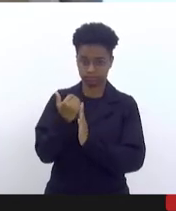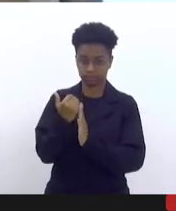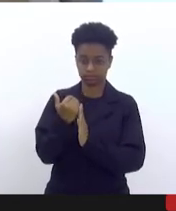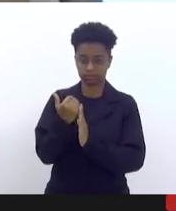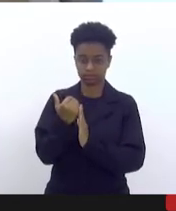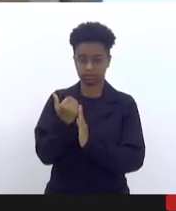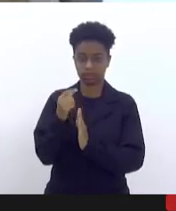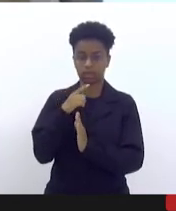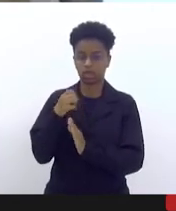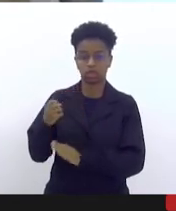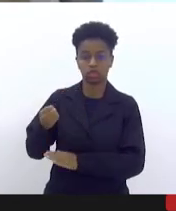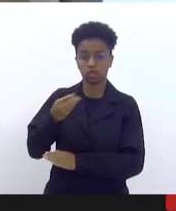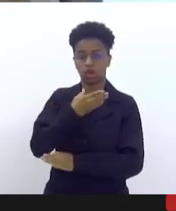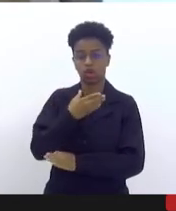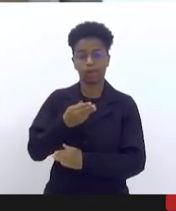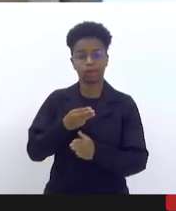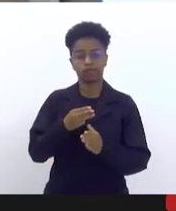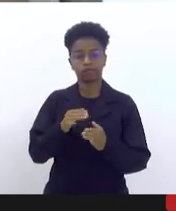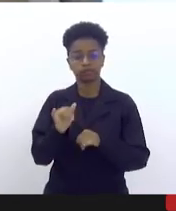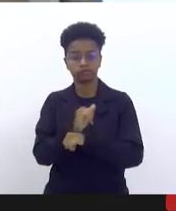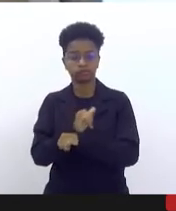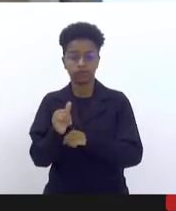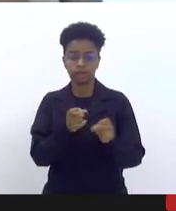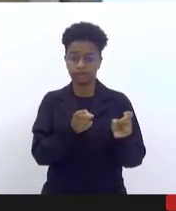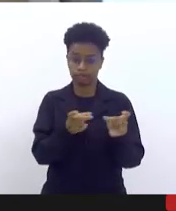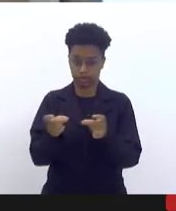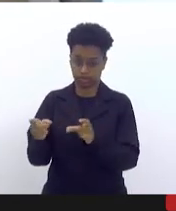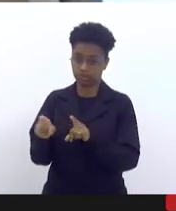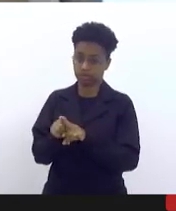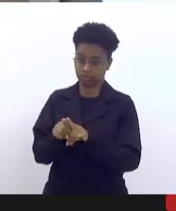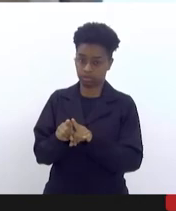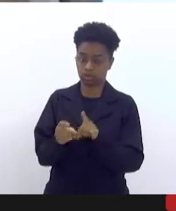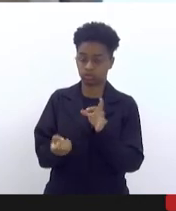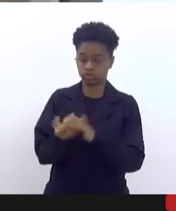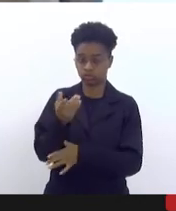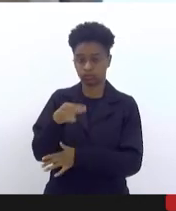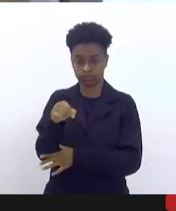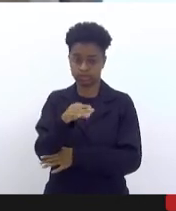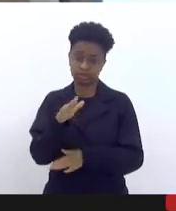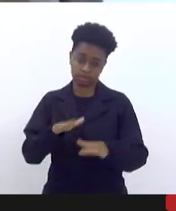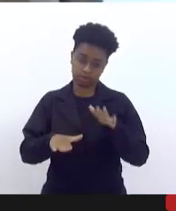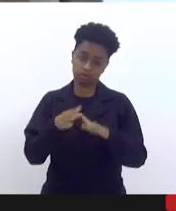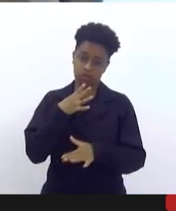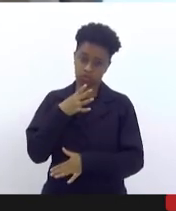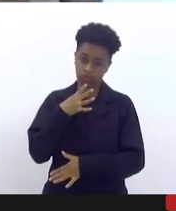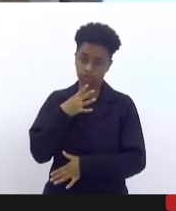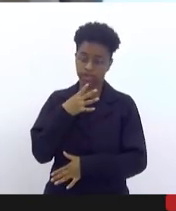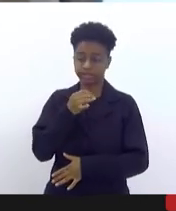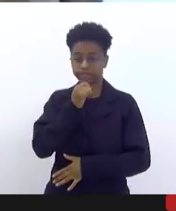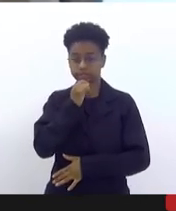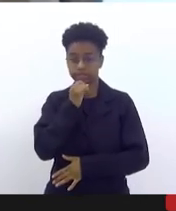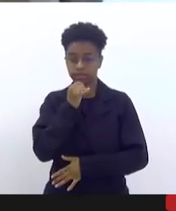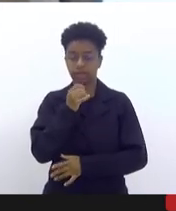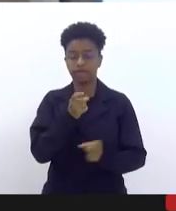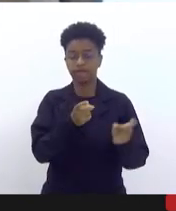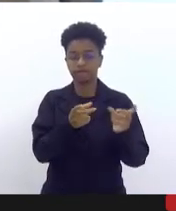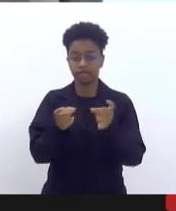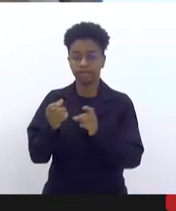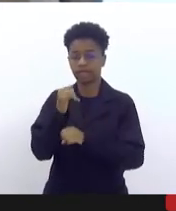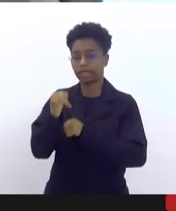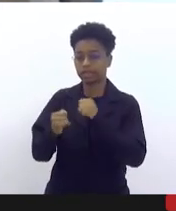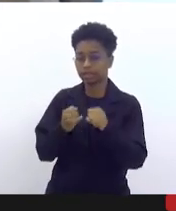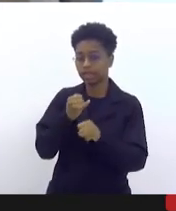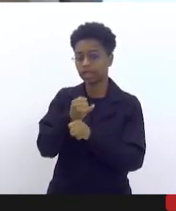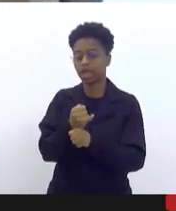novos métodos de venda também apareceram que os senhores da senhora já devem tapar né que essa venda por deep web venda